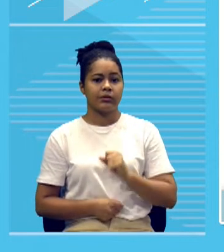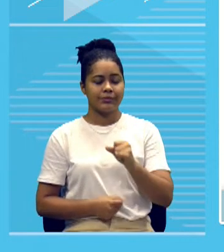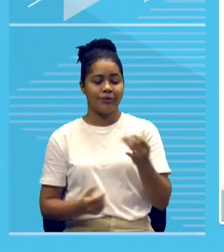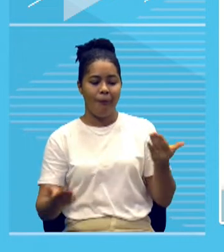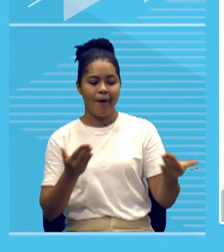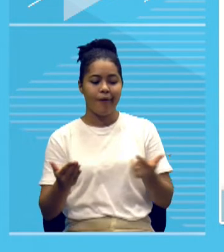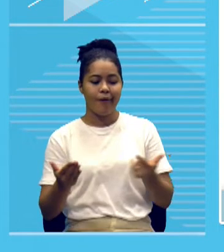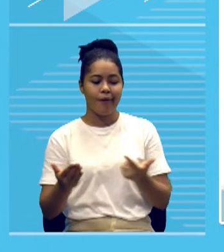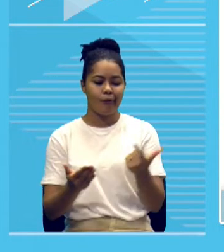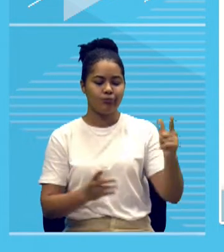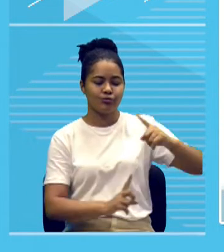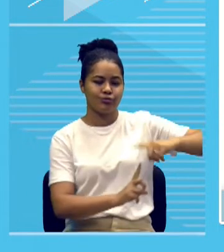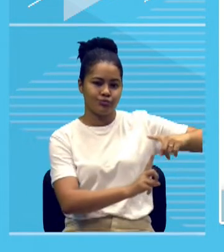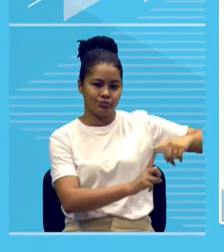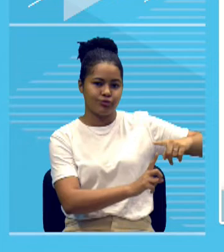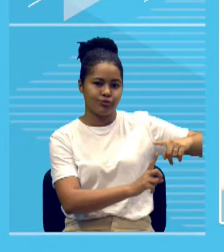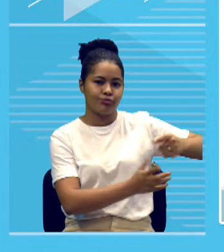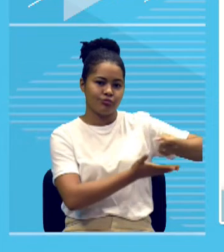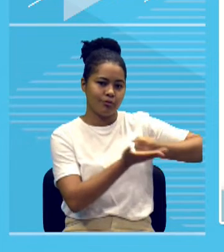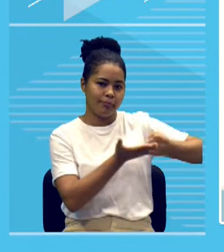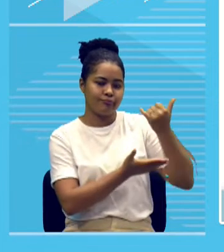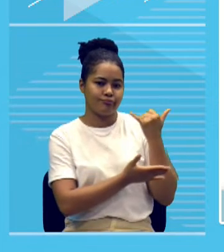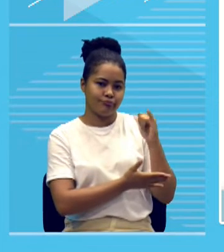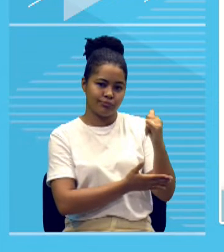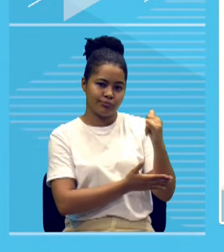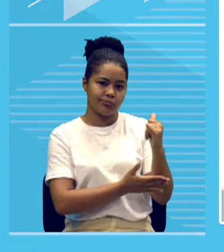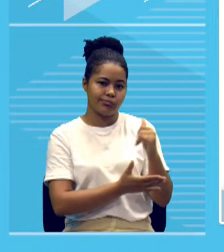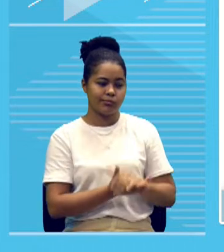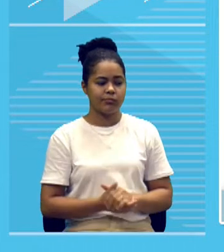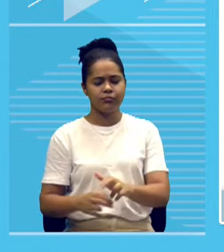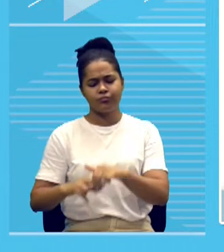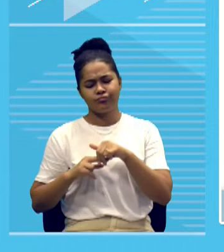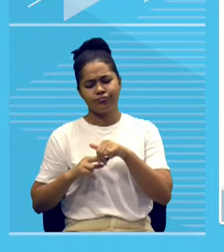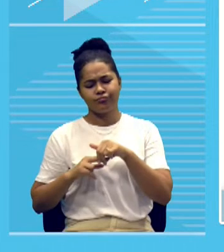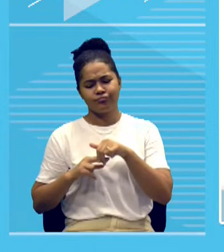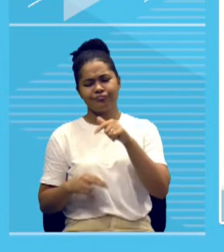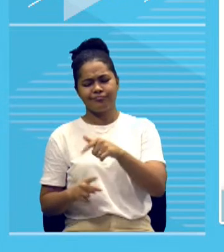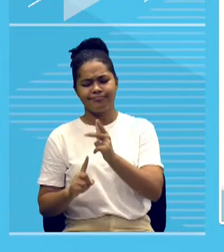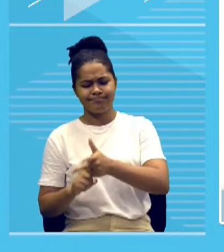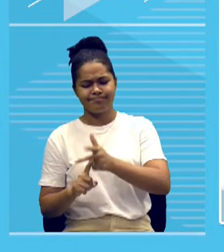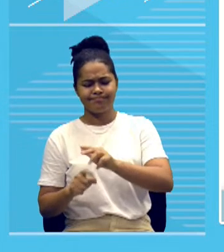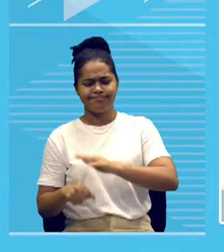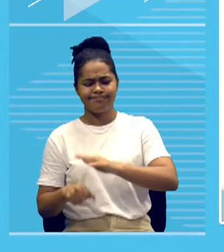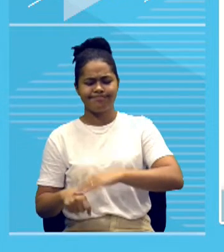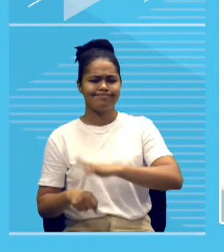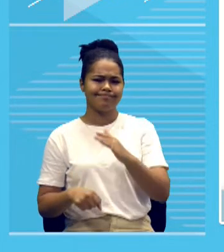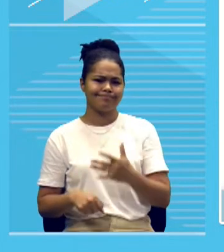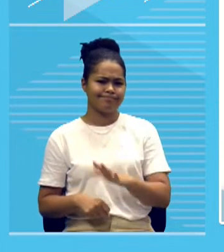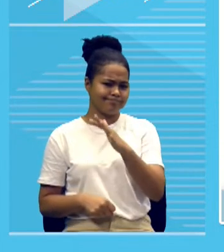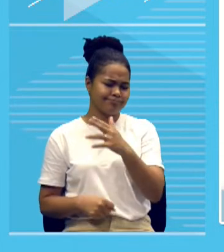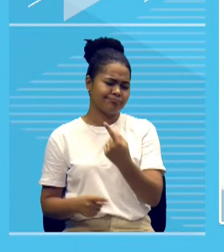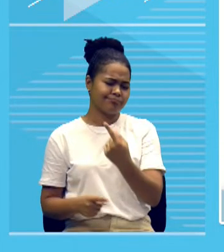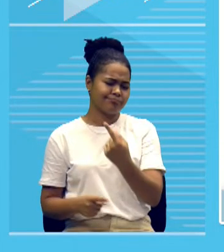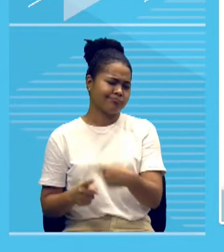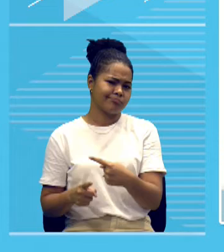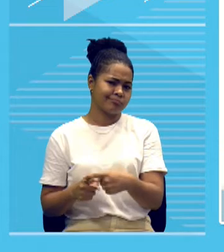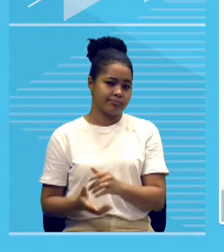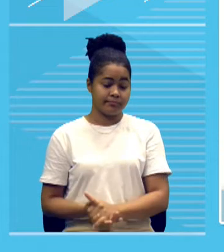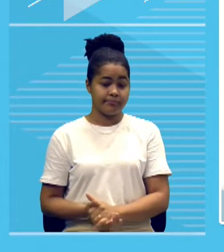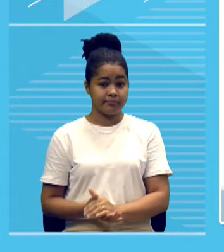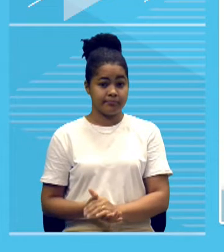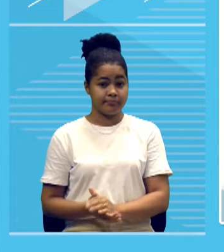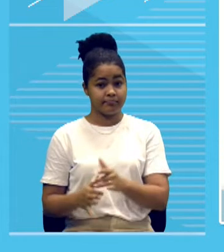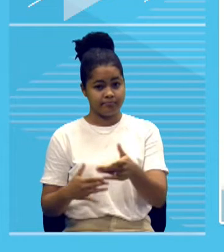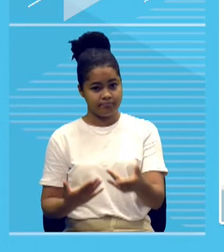é o que que ele é uma das fontes mais baratas o que após instalado Aquele aerogerador filho